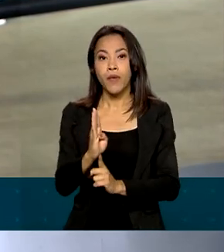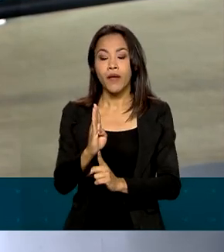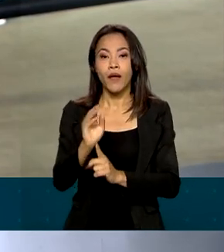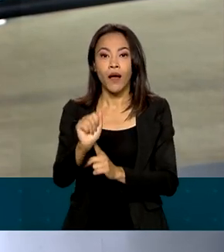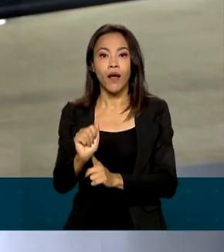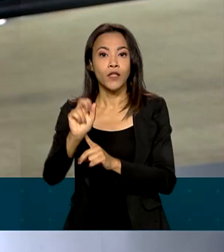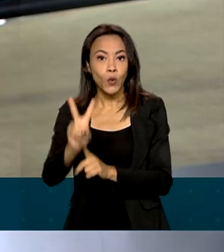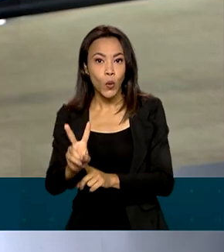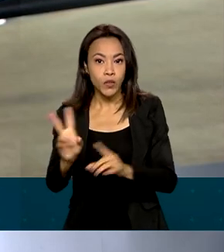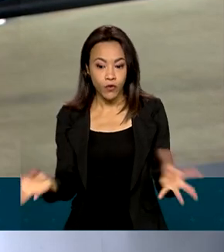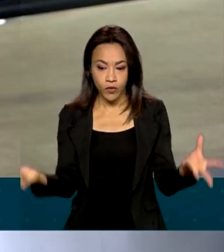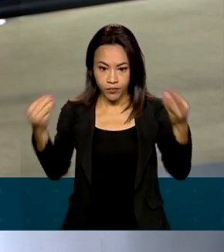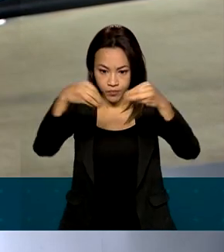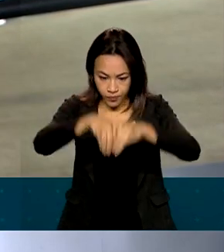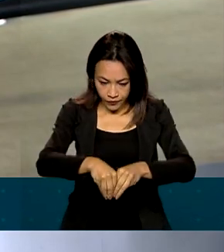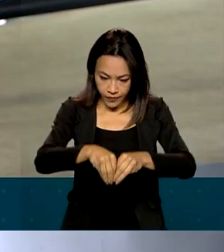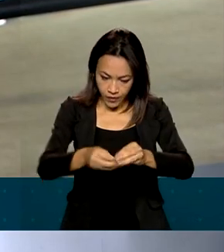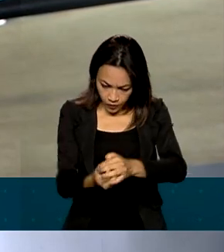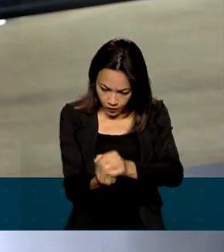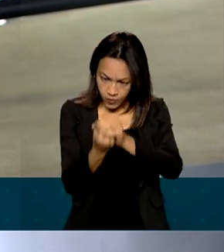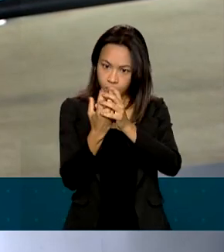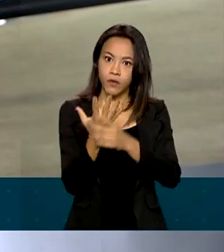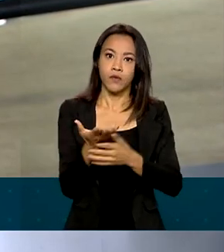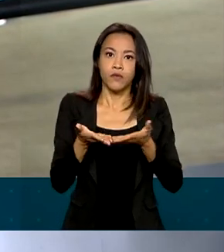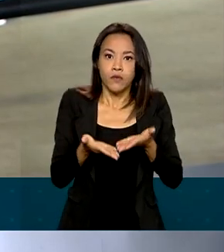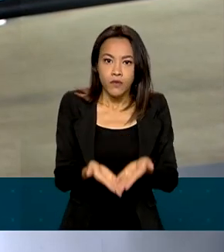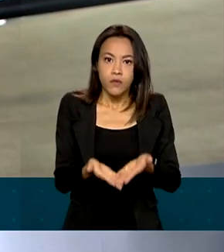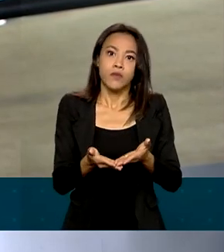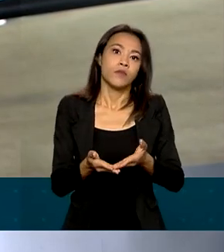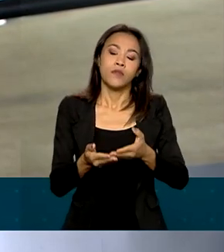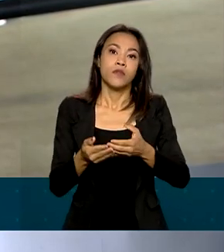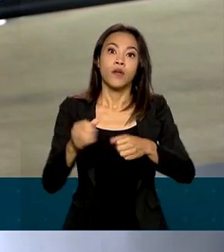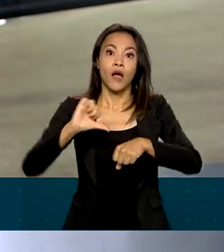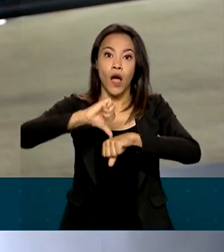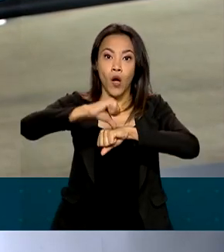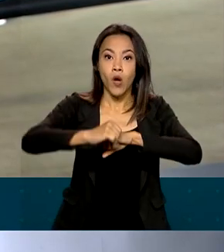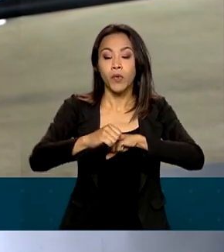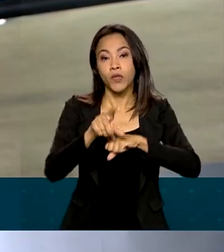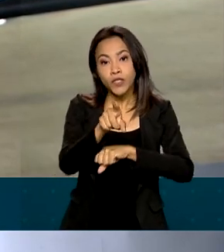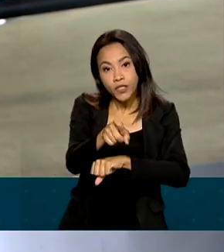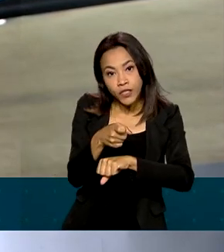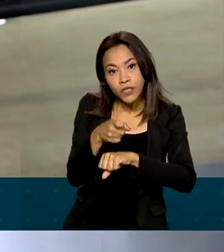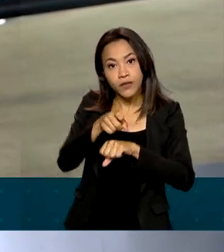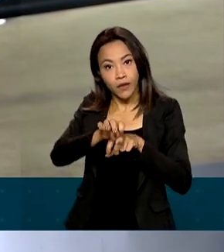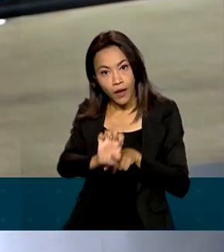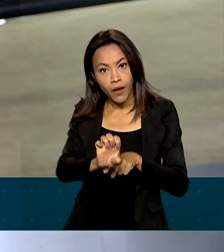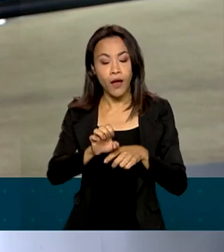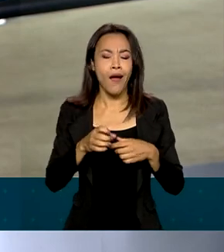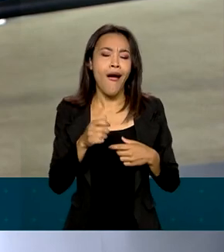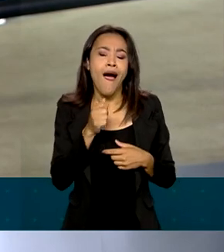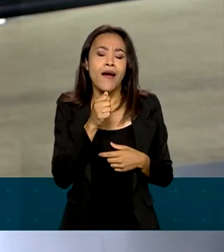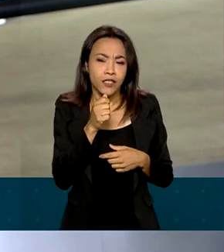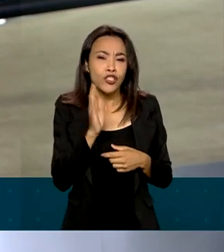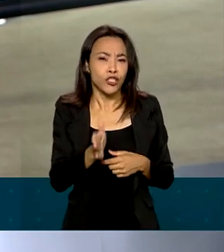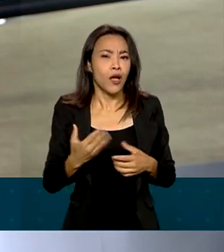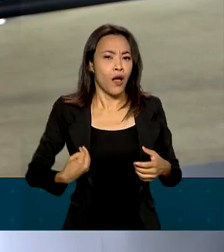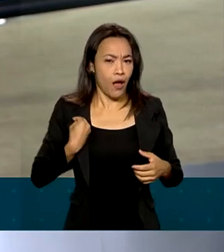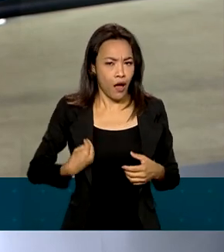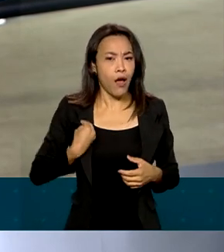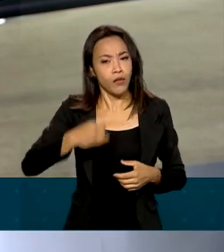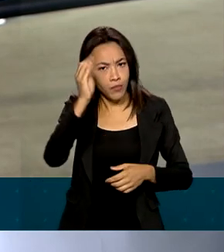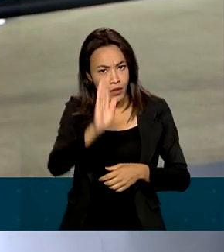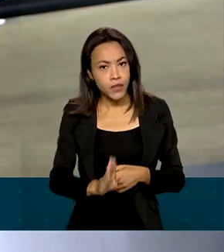piada pela primeira vez em Londres em janeiro deste ano né segundo Butantã ainda não há né evidências suficientes acerca